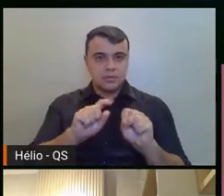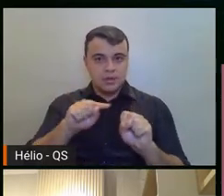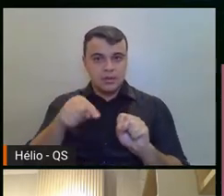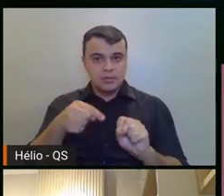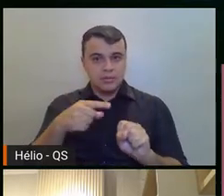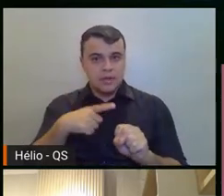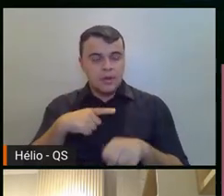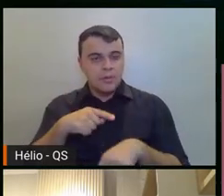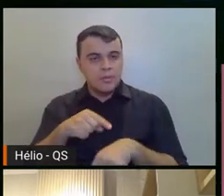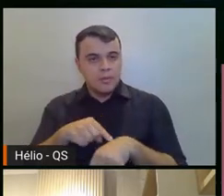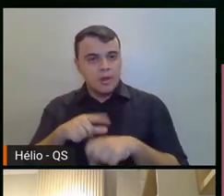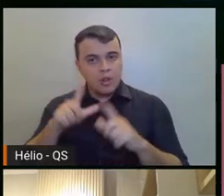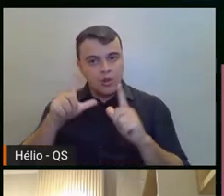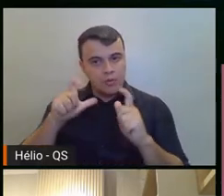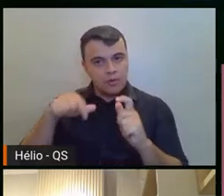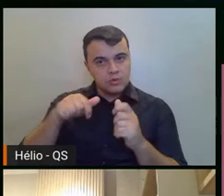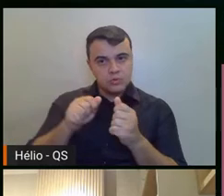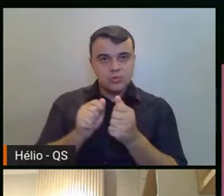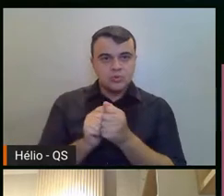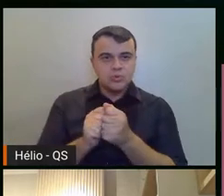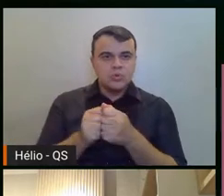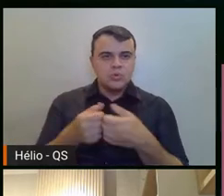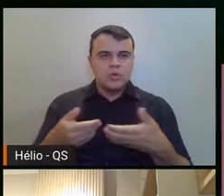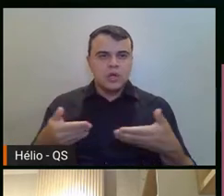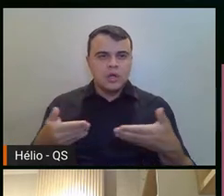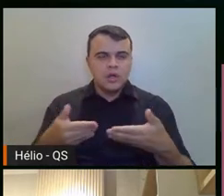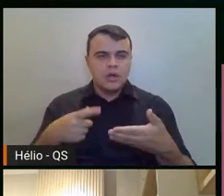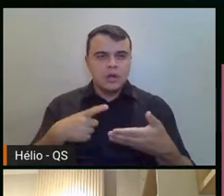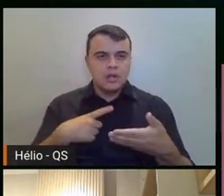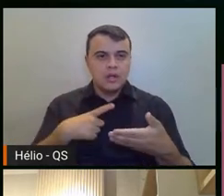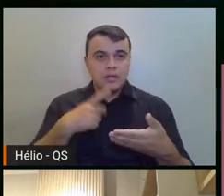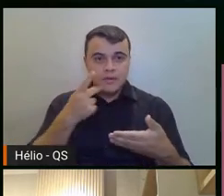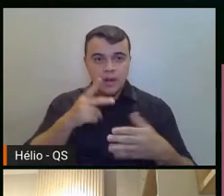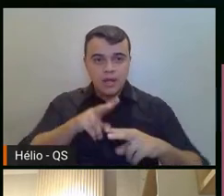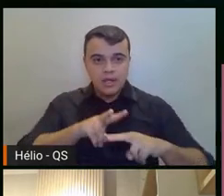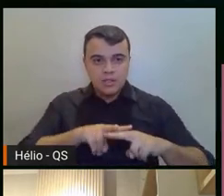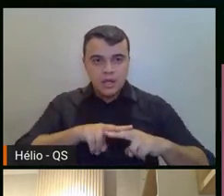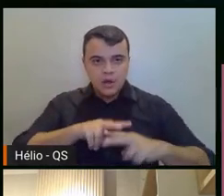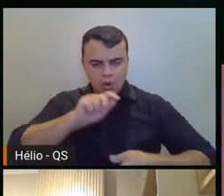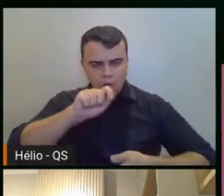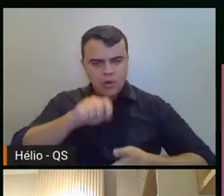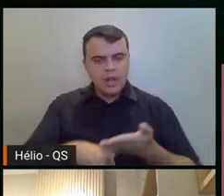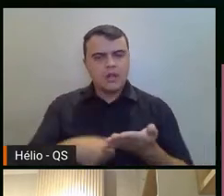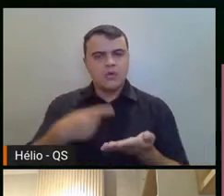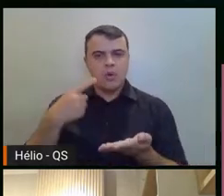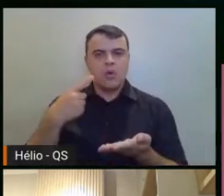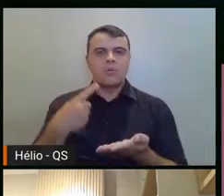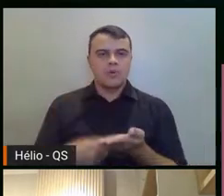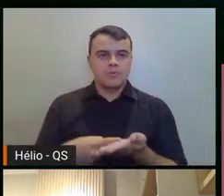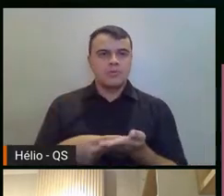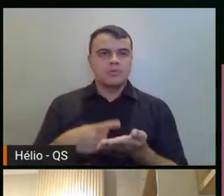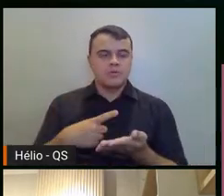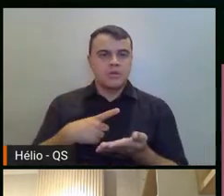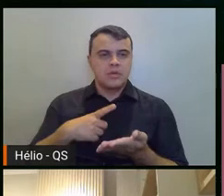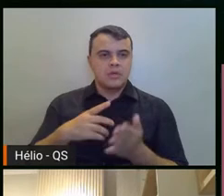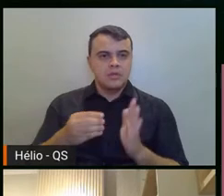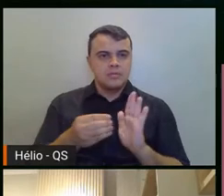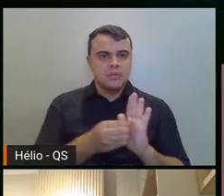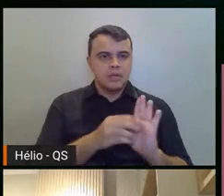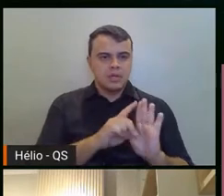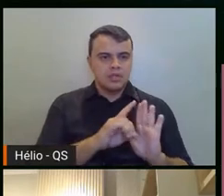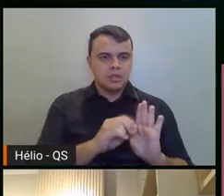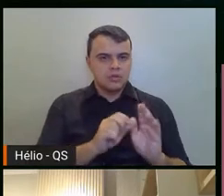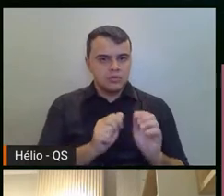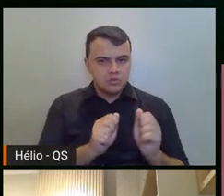vai ter o momento da foto aqui né para vocês tirarem a foto aí coloca a hashtag contrato de compromisso lá é marca de marca